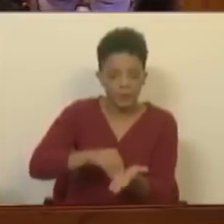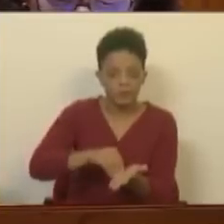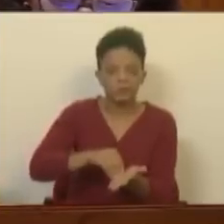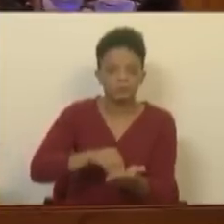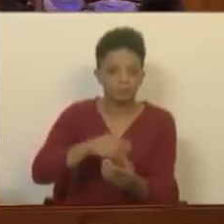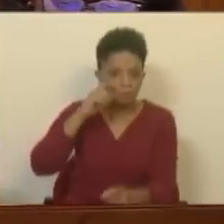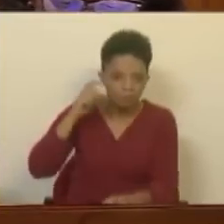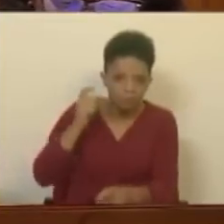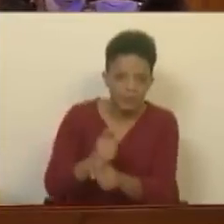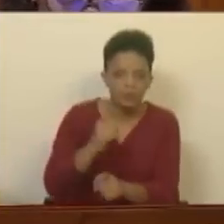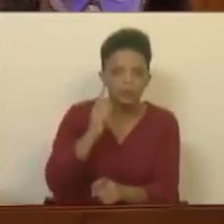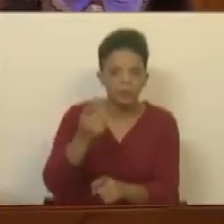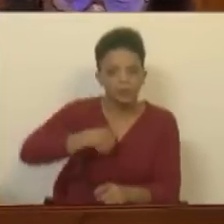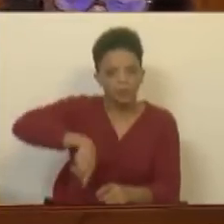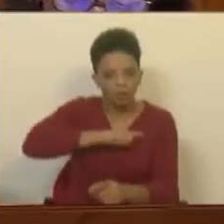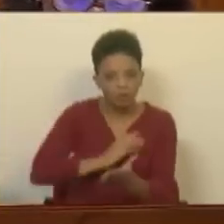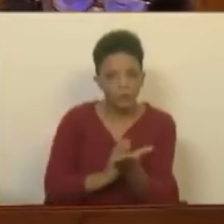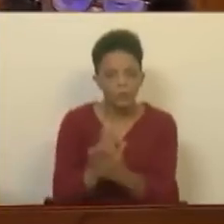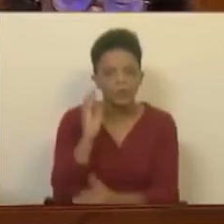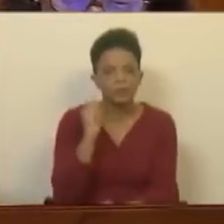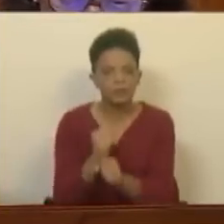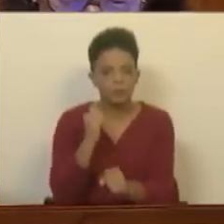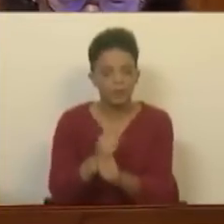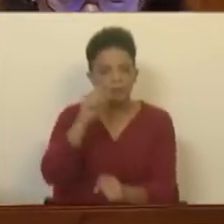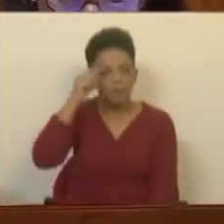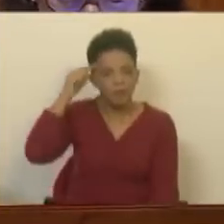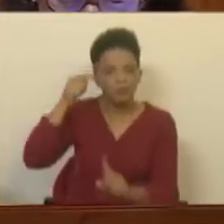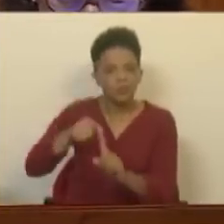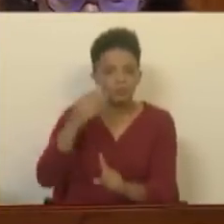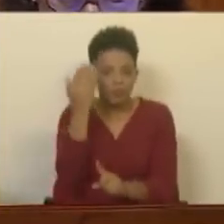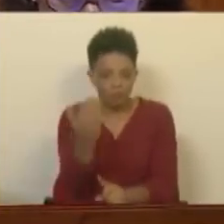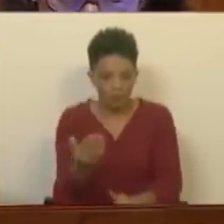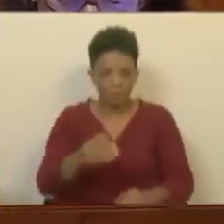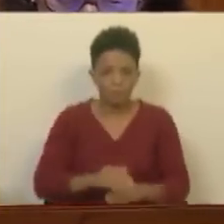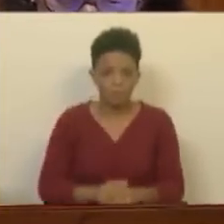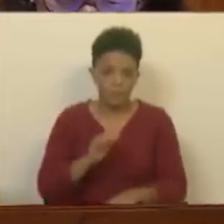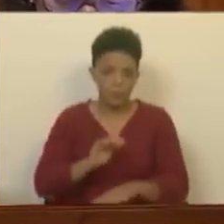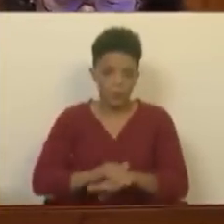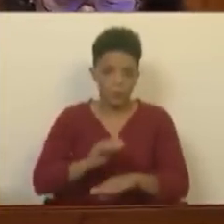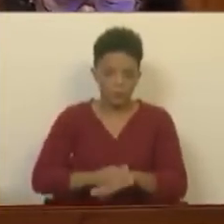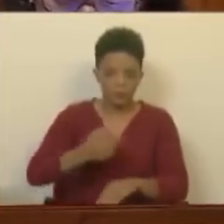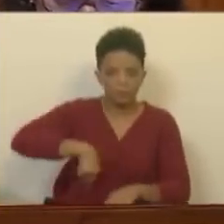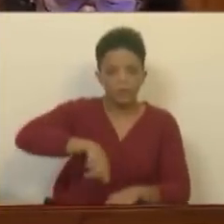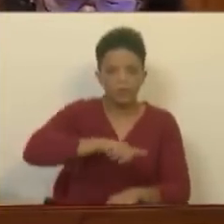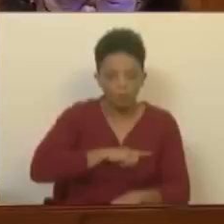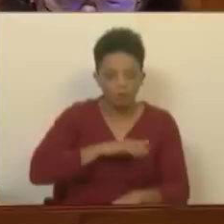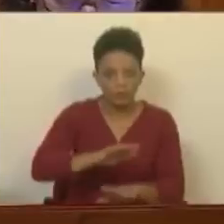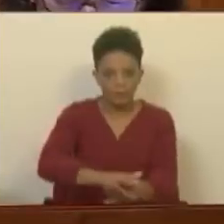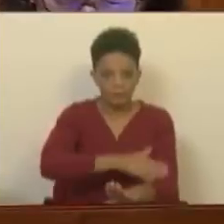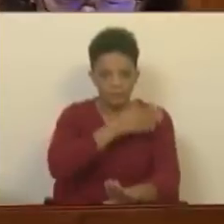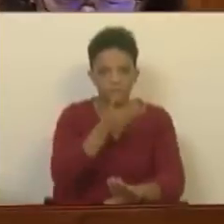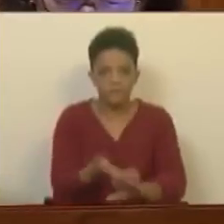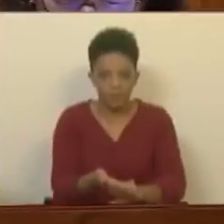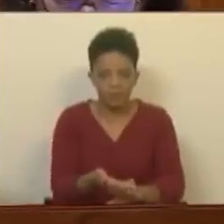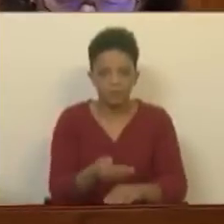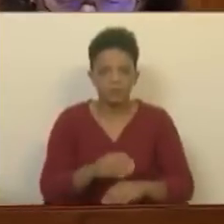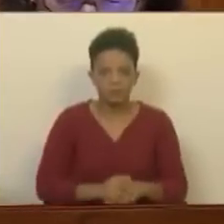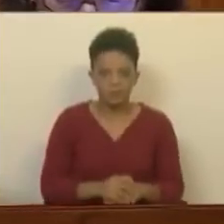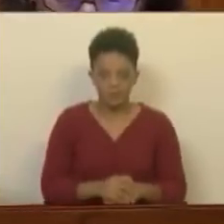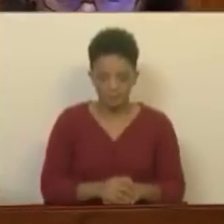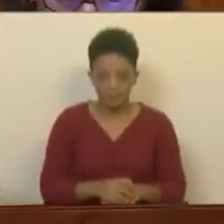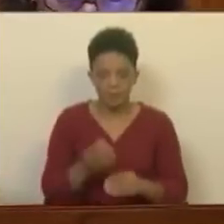exige que continuemos a trabalhar e tem metas concretas e é por isso que nós reforçamos o